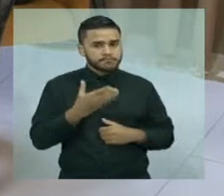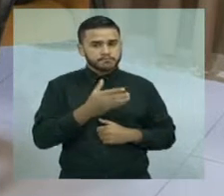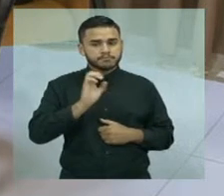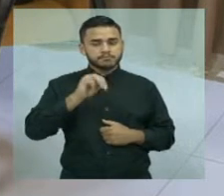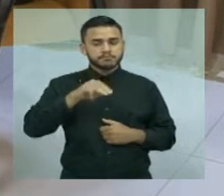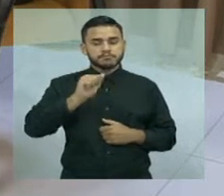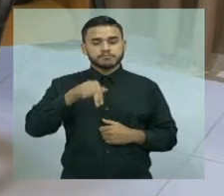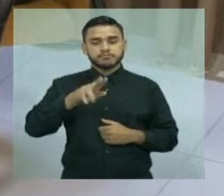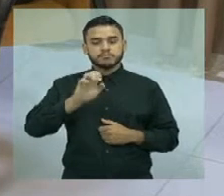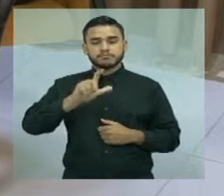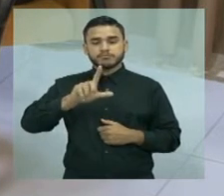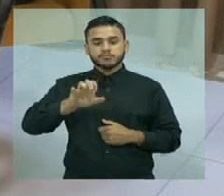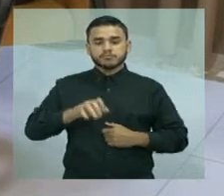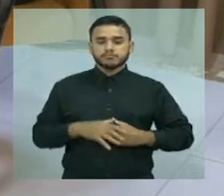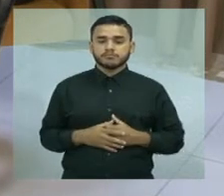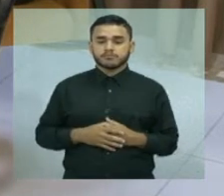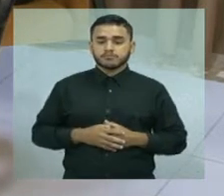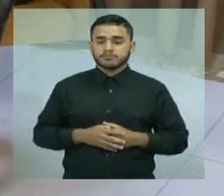por favor.